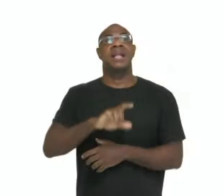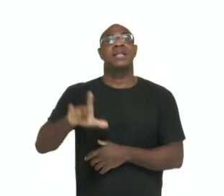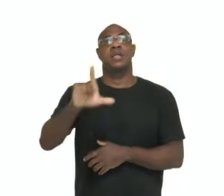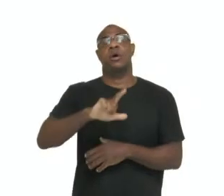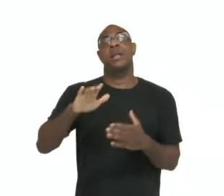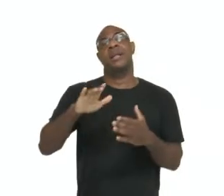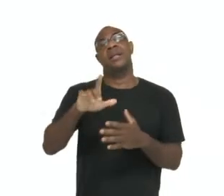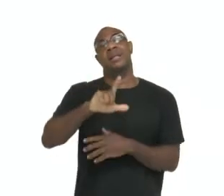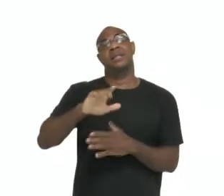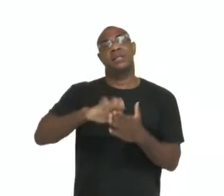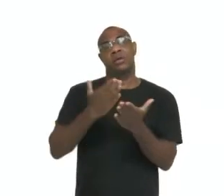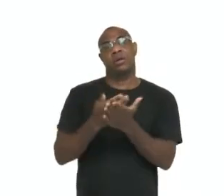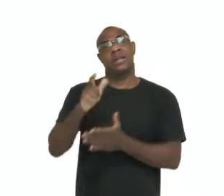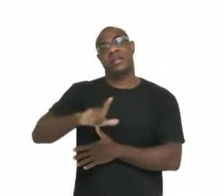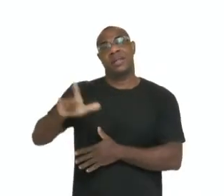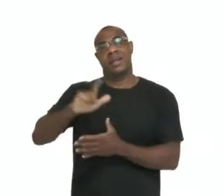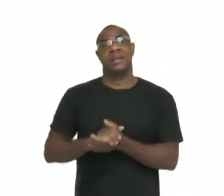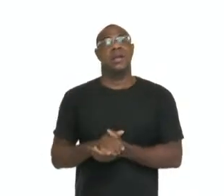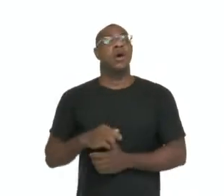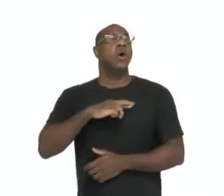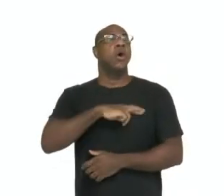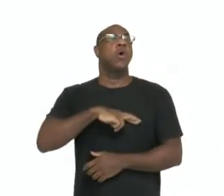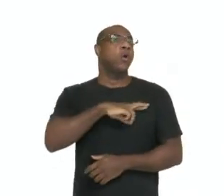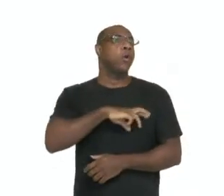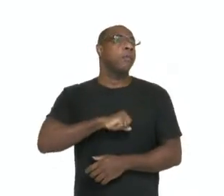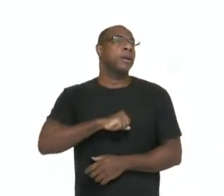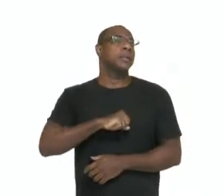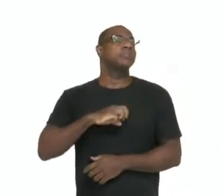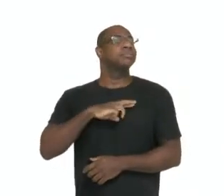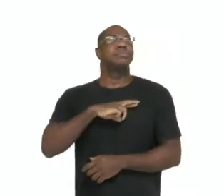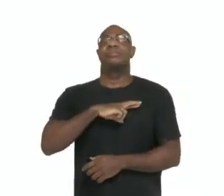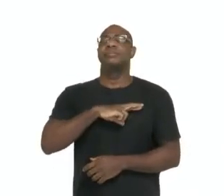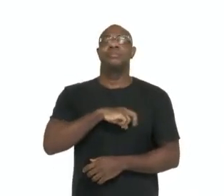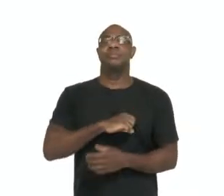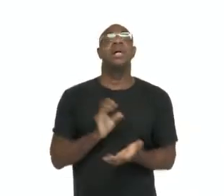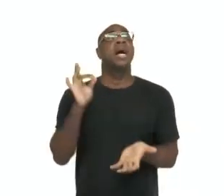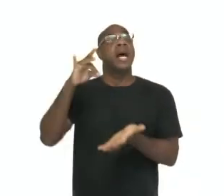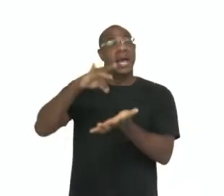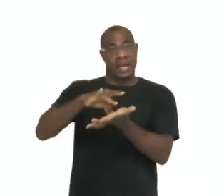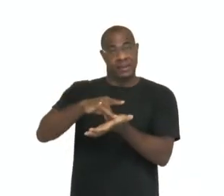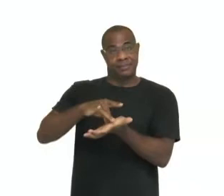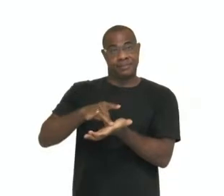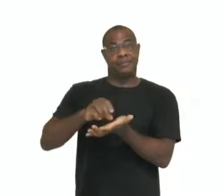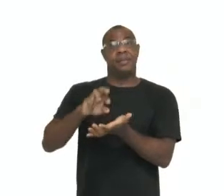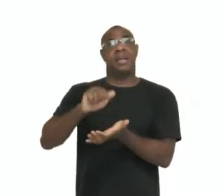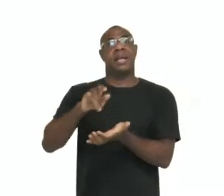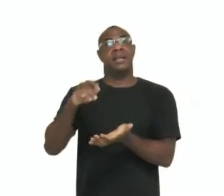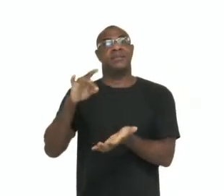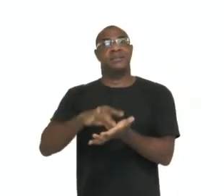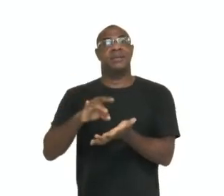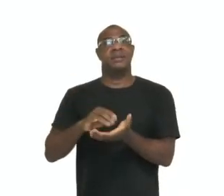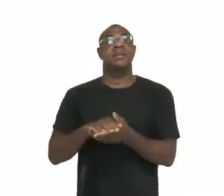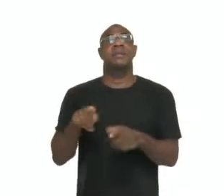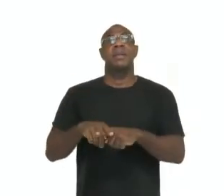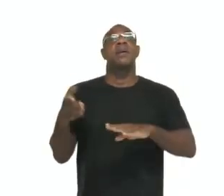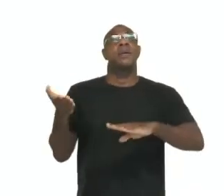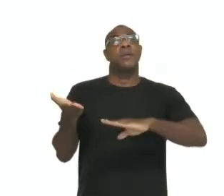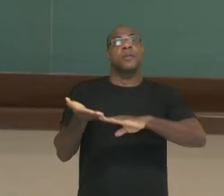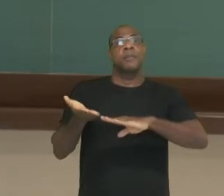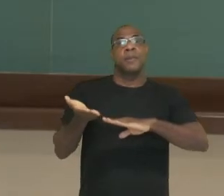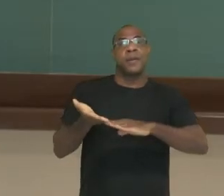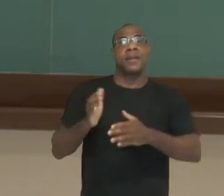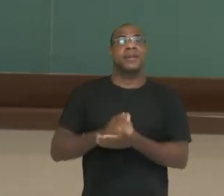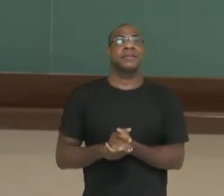literárias o romance romântico, o romance realista, modernista e contemporâneo.